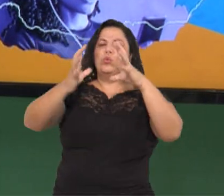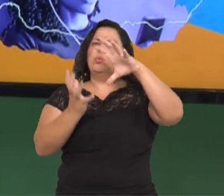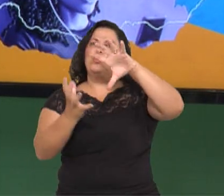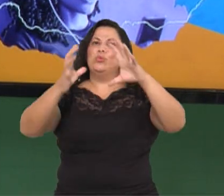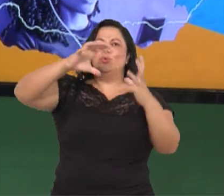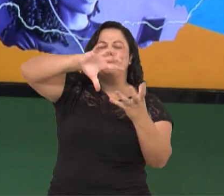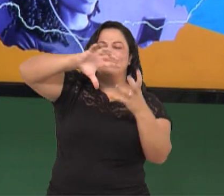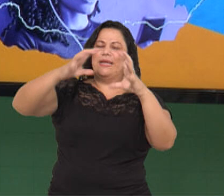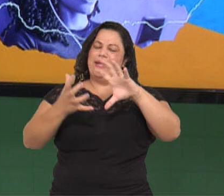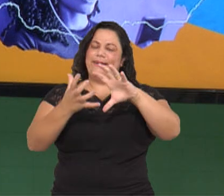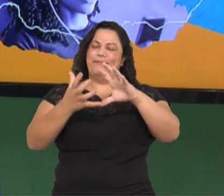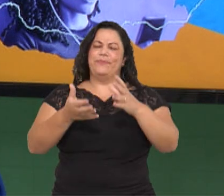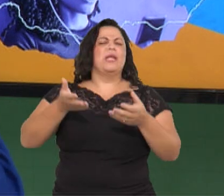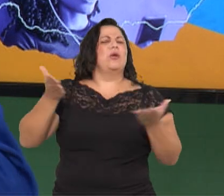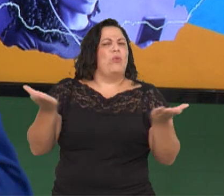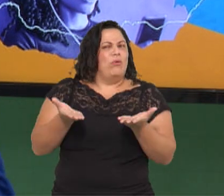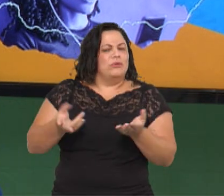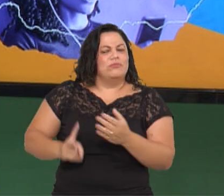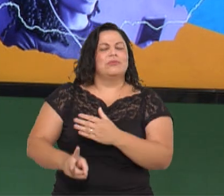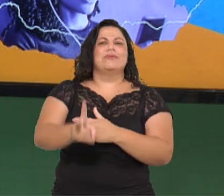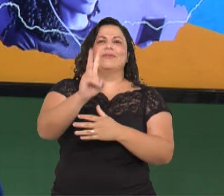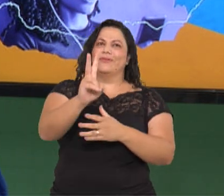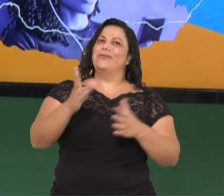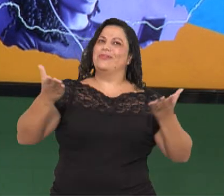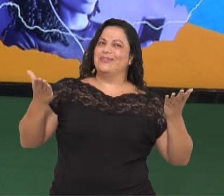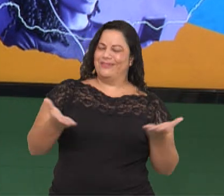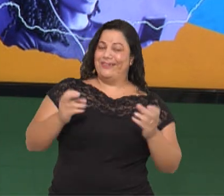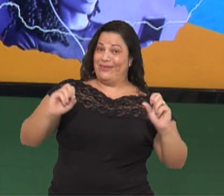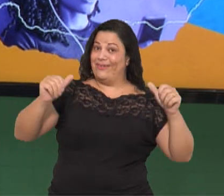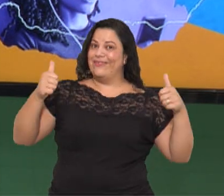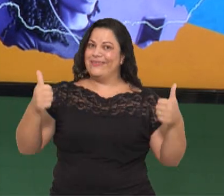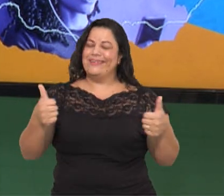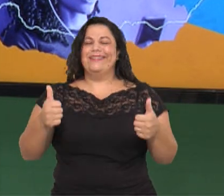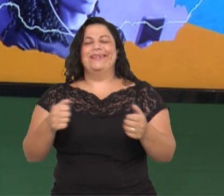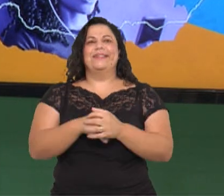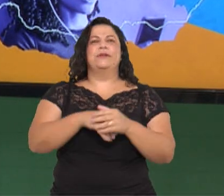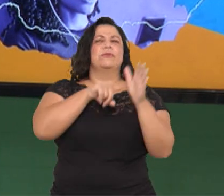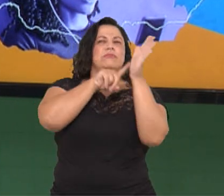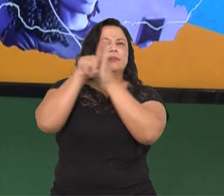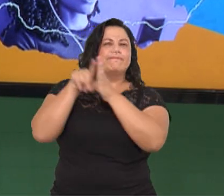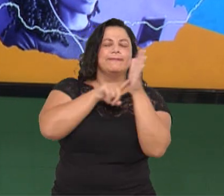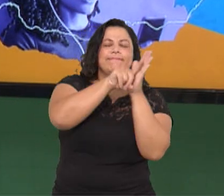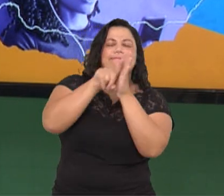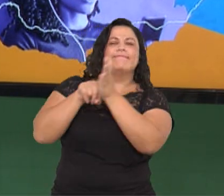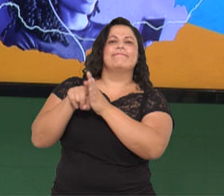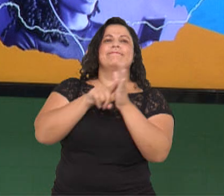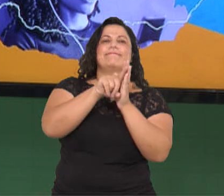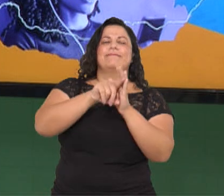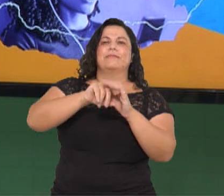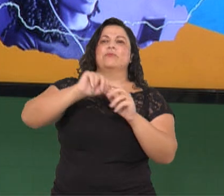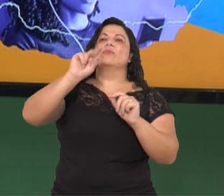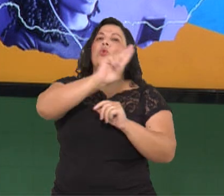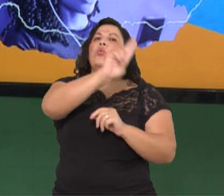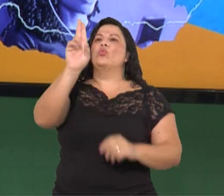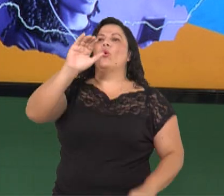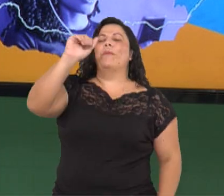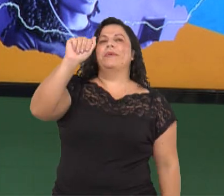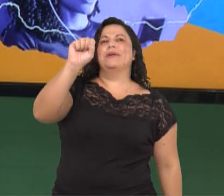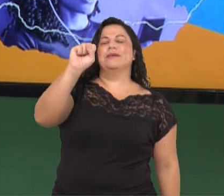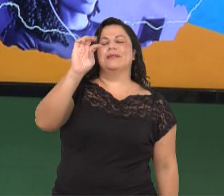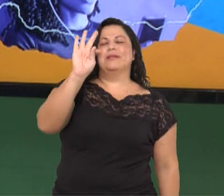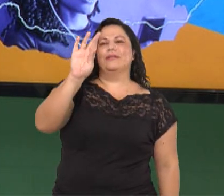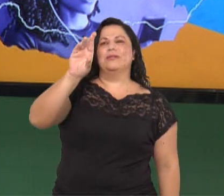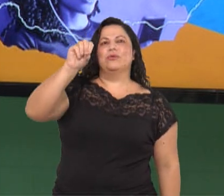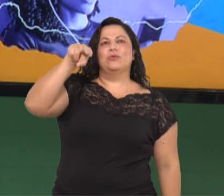pouquinho sobre o planeta Terra. Então, hoje a gente vai adentrar numa ciência chamada astronomia. Mas antes de a gente